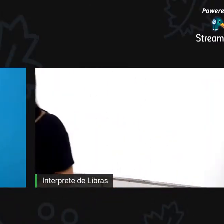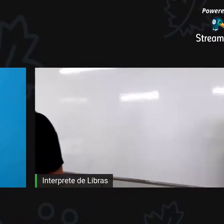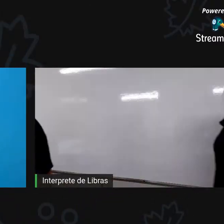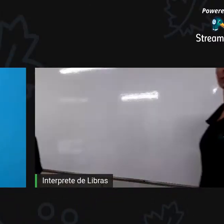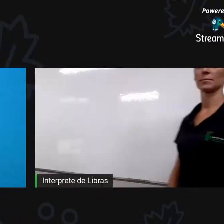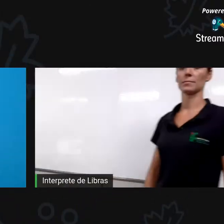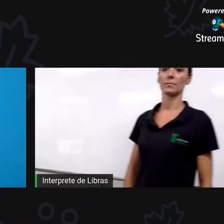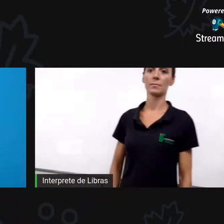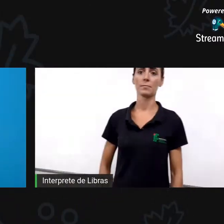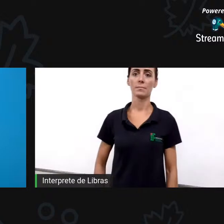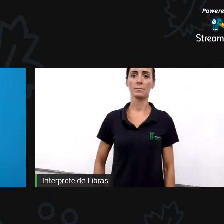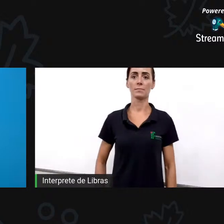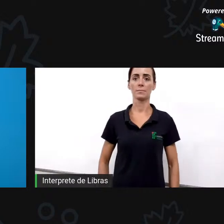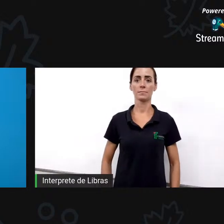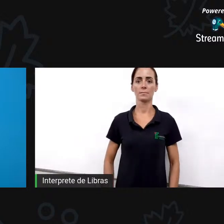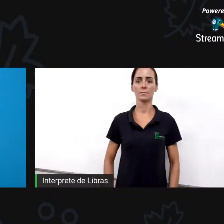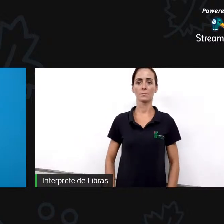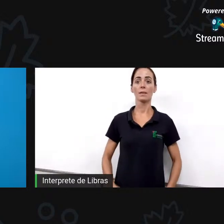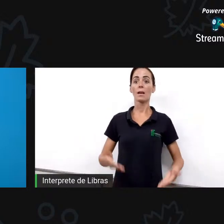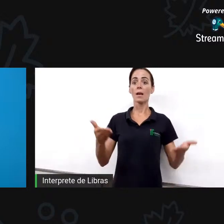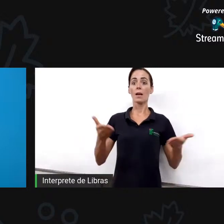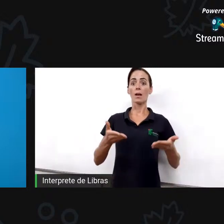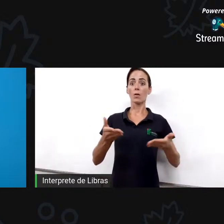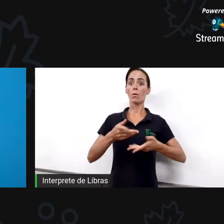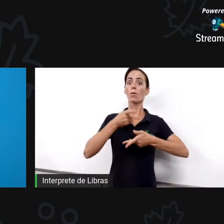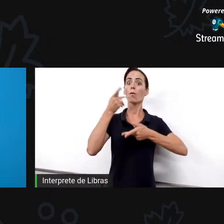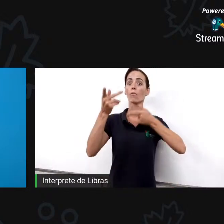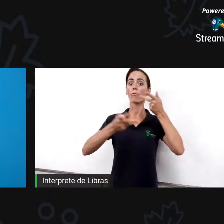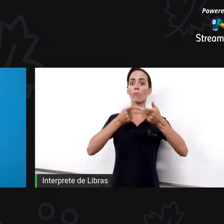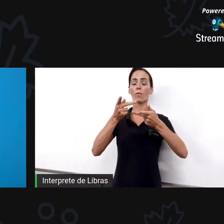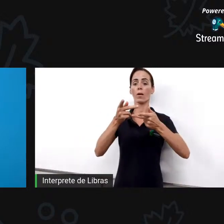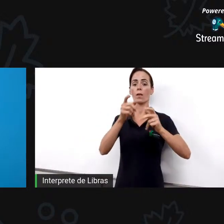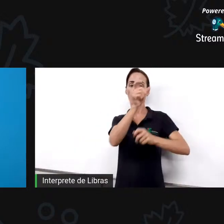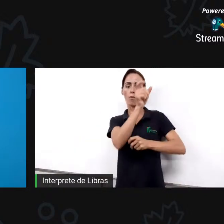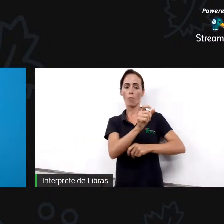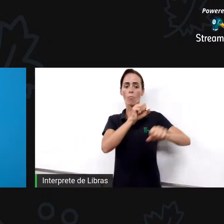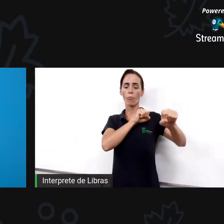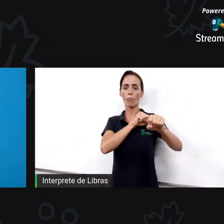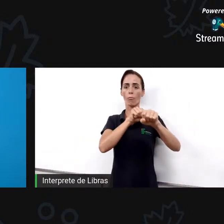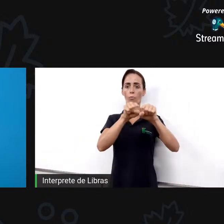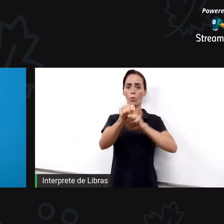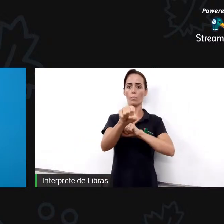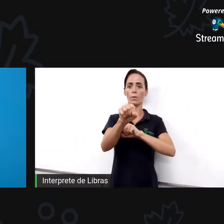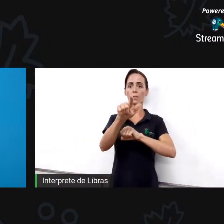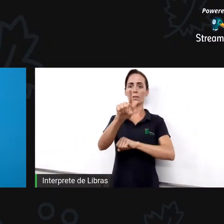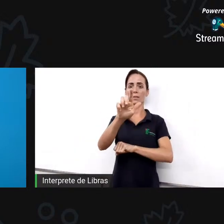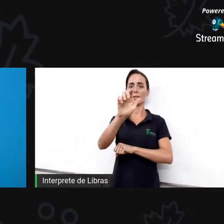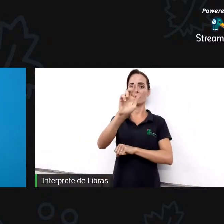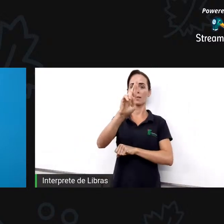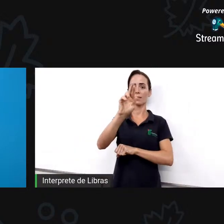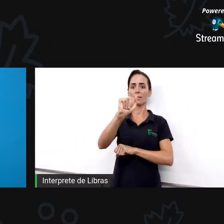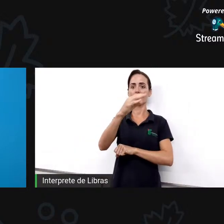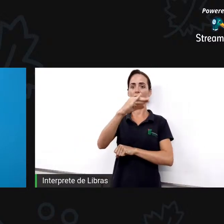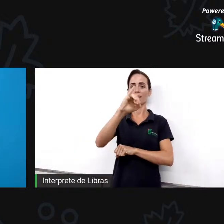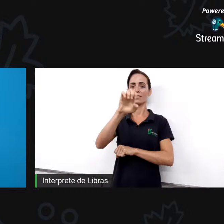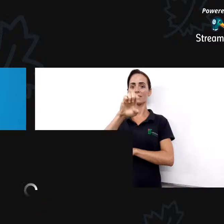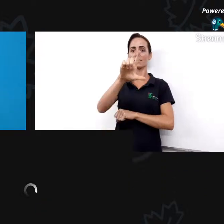Passamos a palavra à formanda Graciela Esther